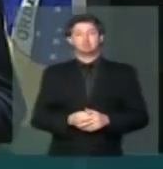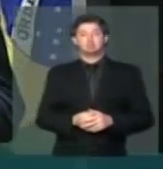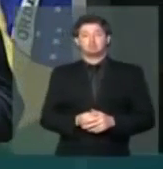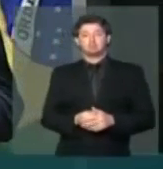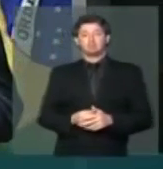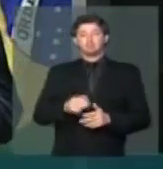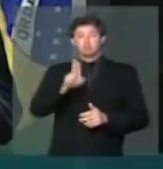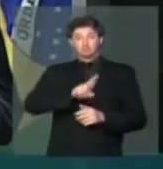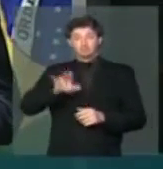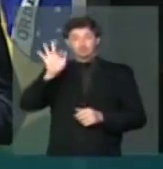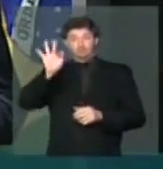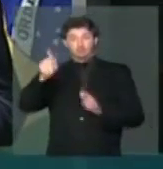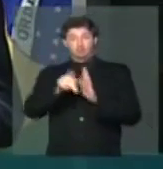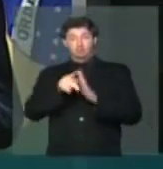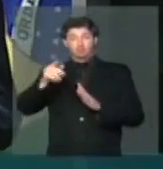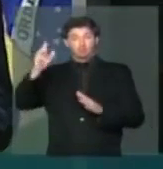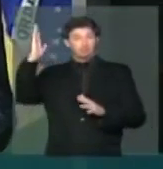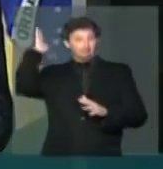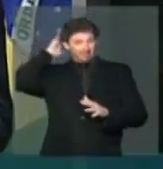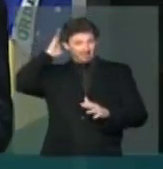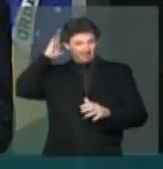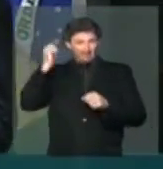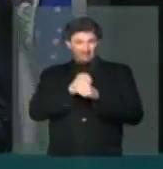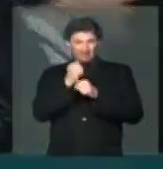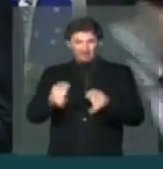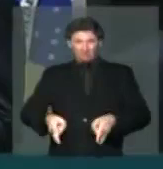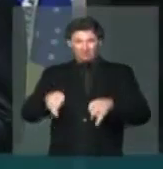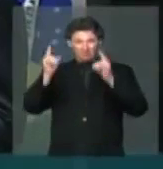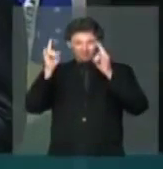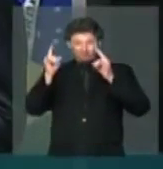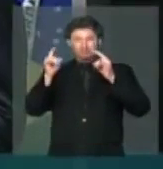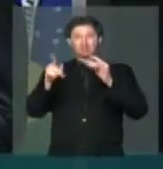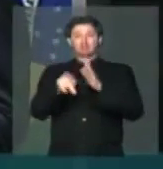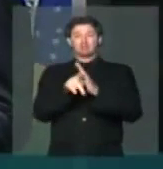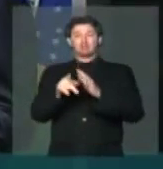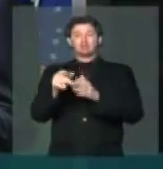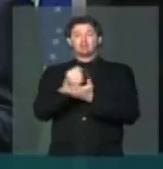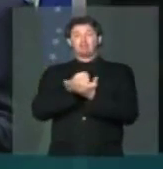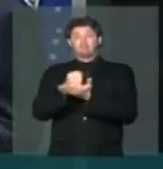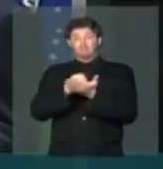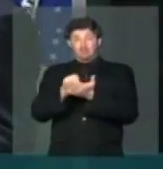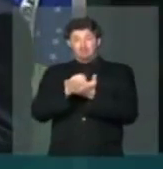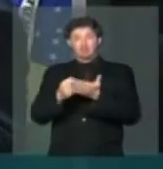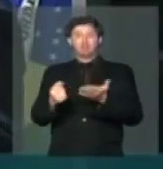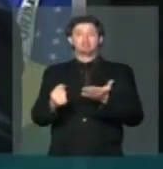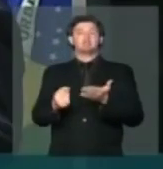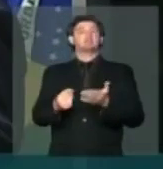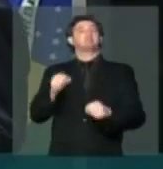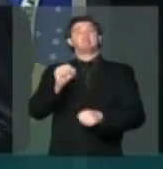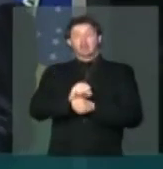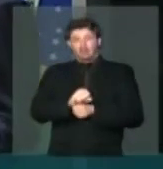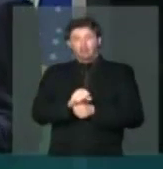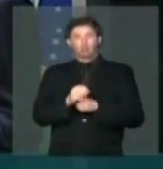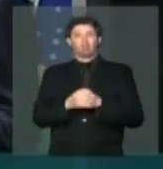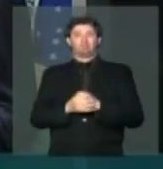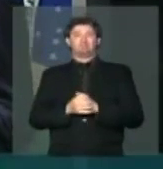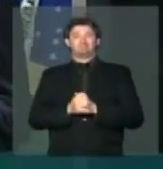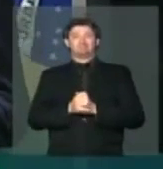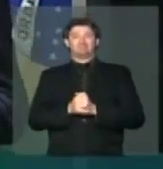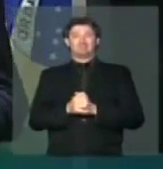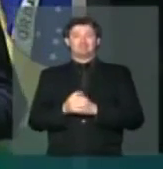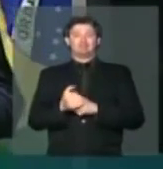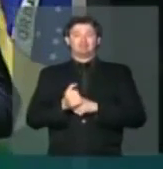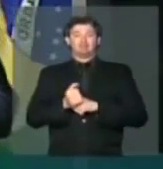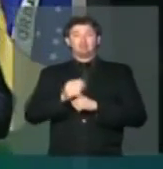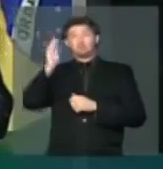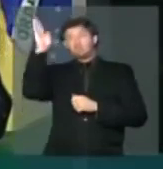na Universidade Federal do Pará, a construção do prédio para curso de farmácia e odontologia está parada. Em